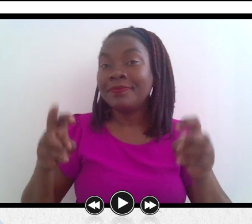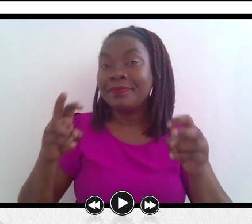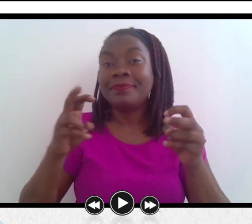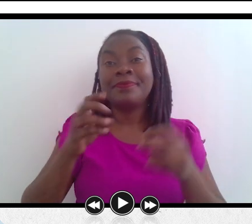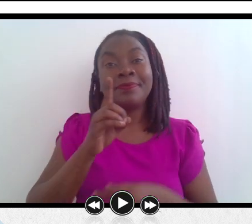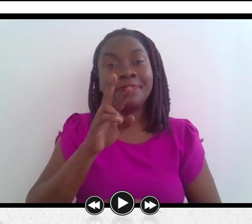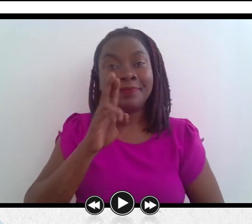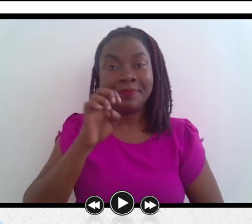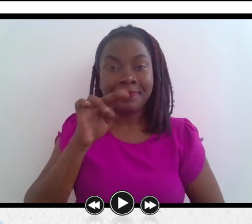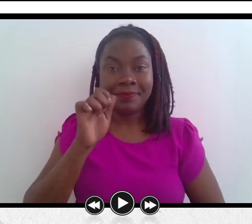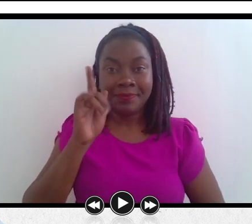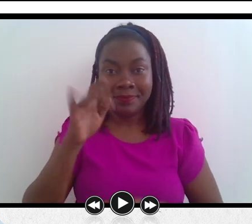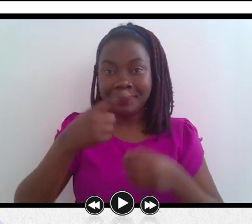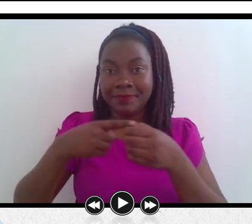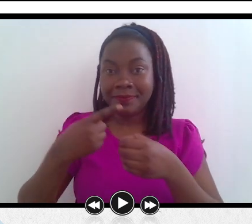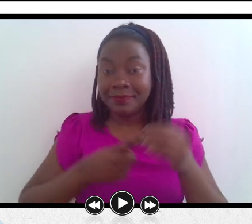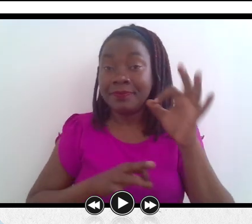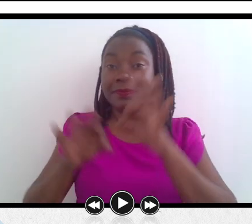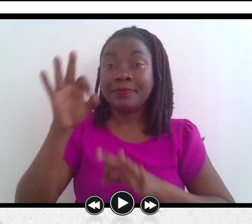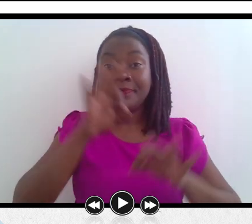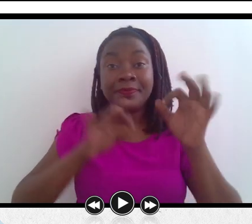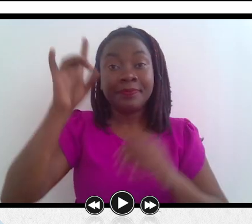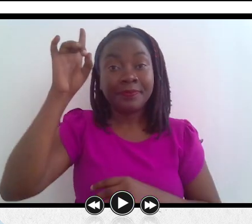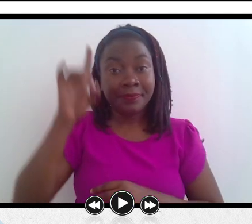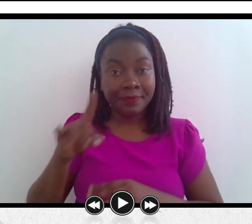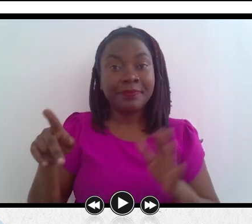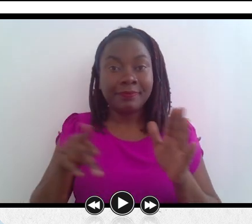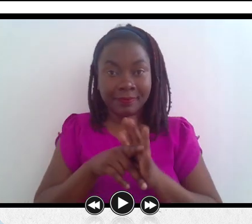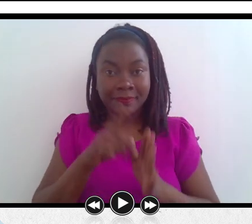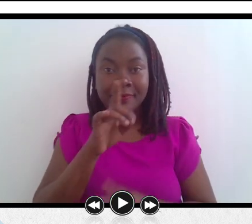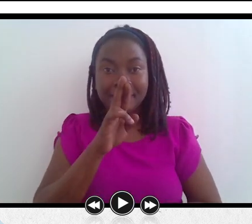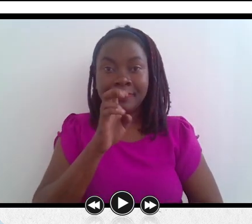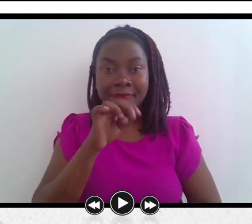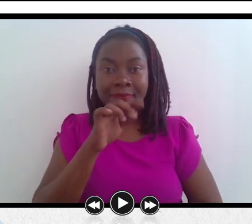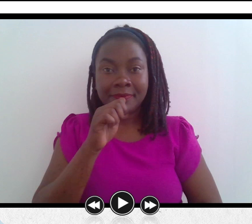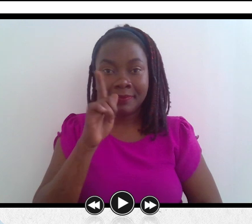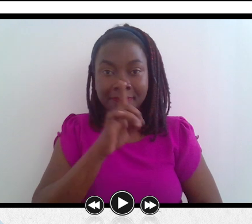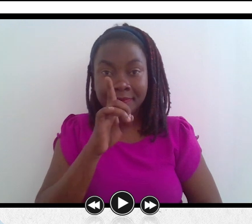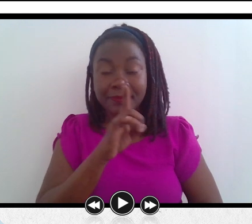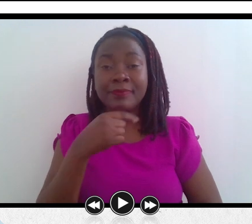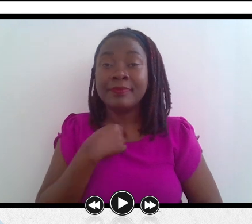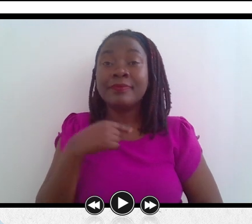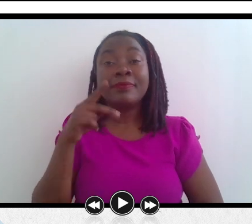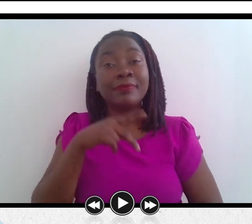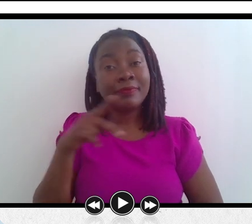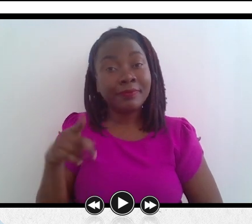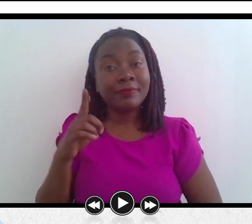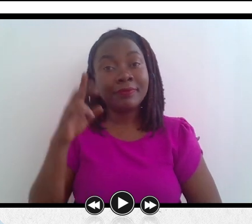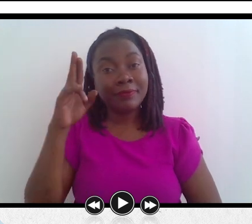urbana. O tema da aula é Plano Diretor de Drenagem Urbana, e eu sou o professor Dr. Demetrios Jung